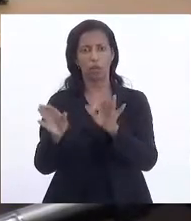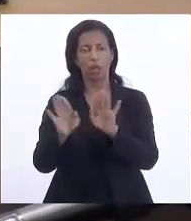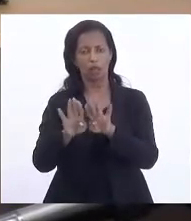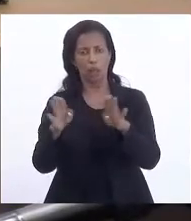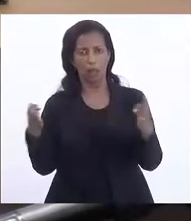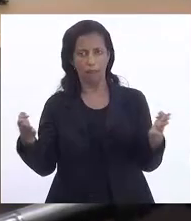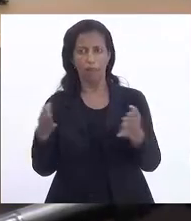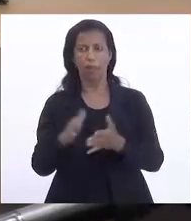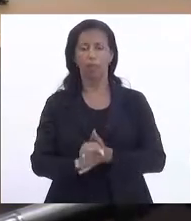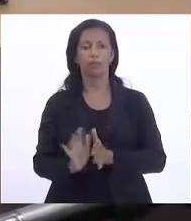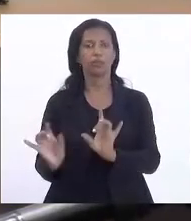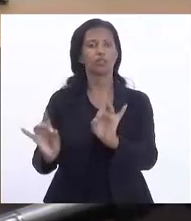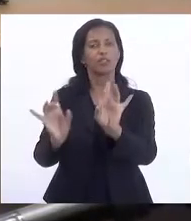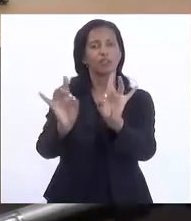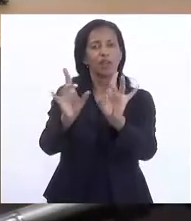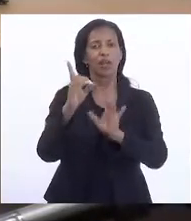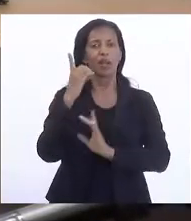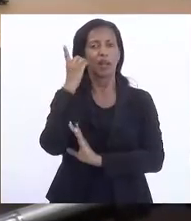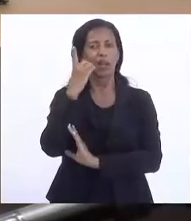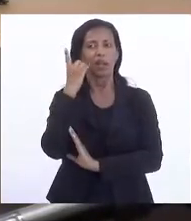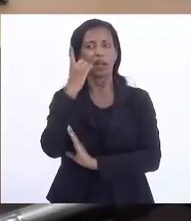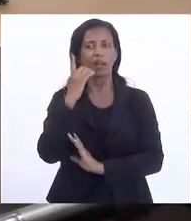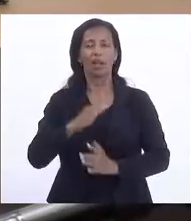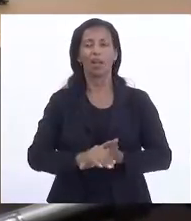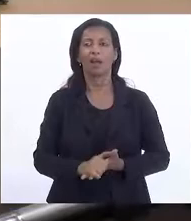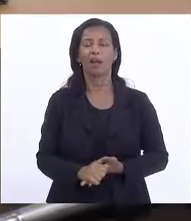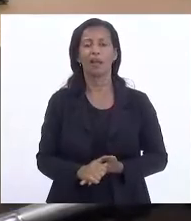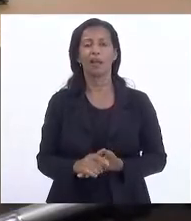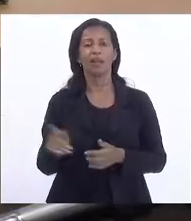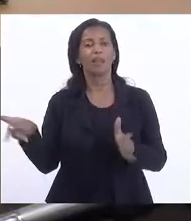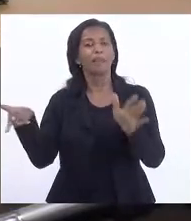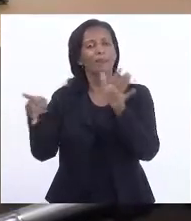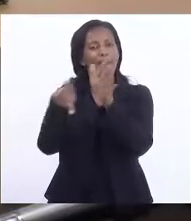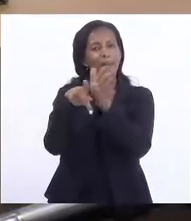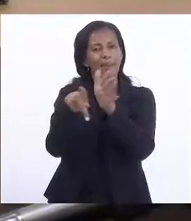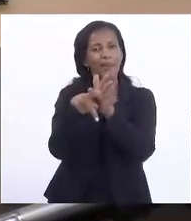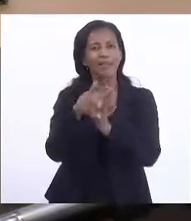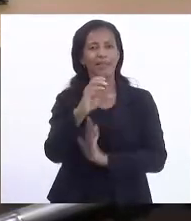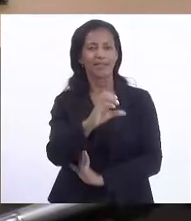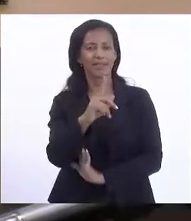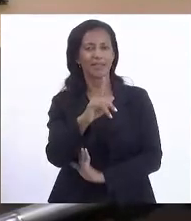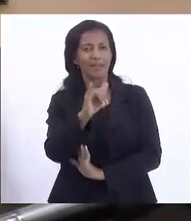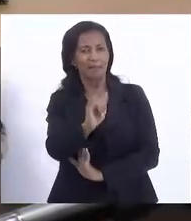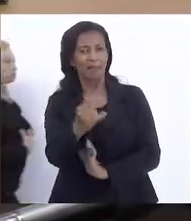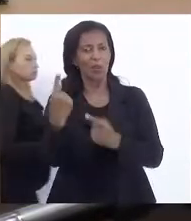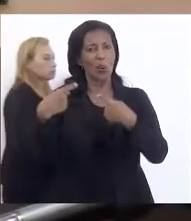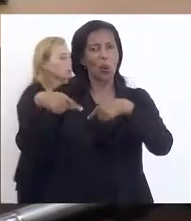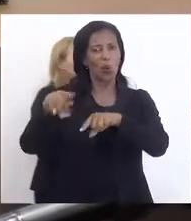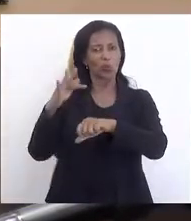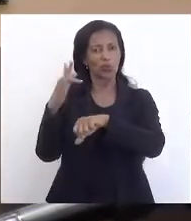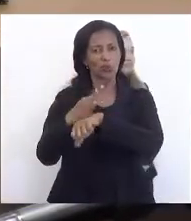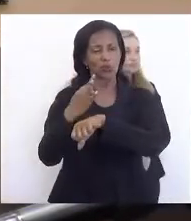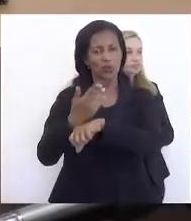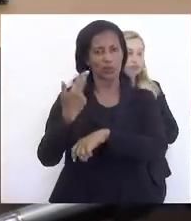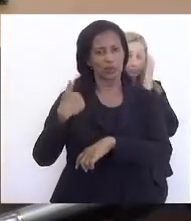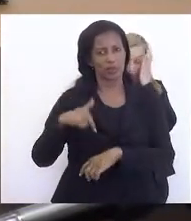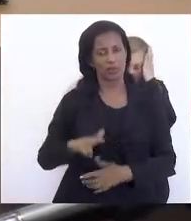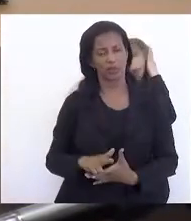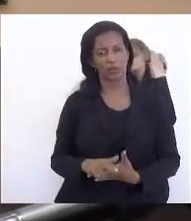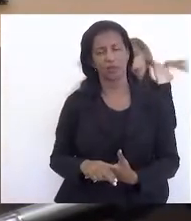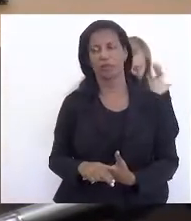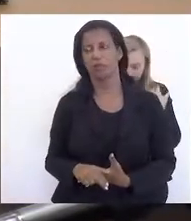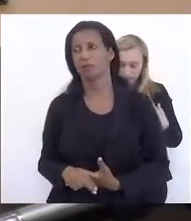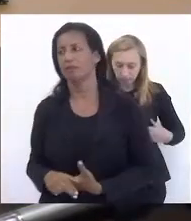aberto, em especial, os deputados e as deputadas que fazem parte da CPI contra a intolerância religiosa. Então,